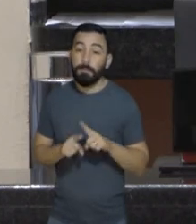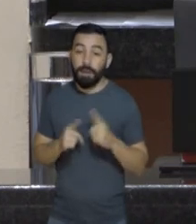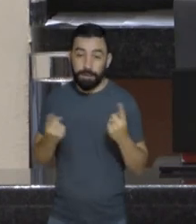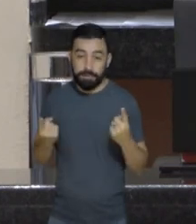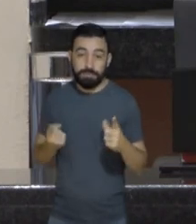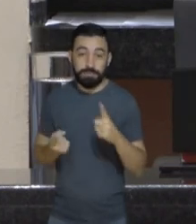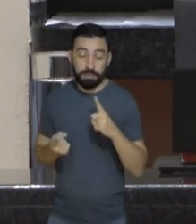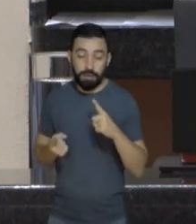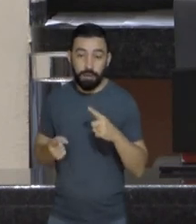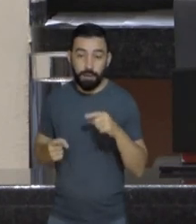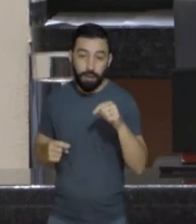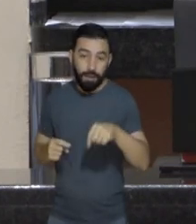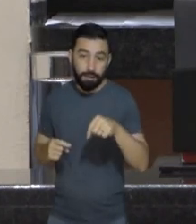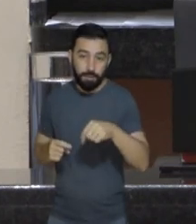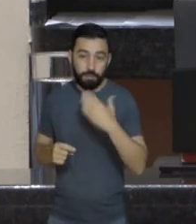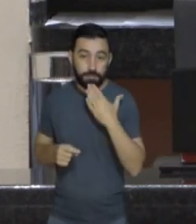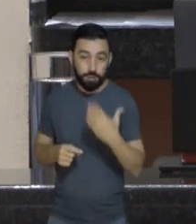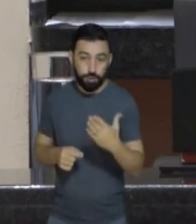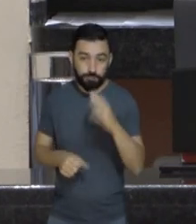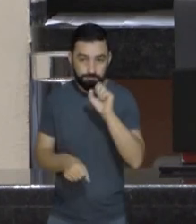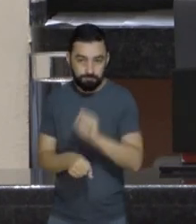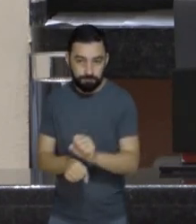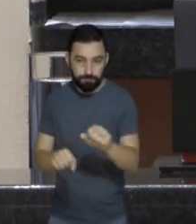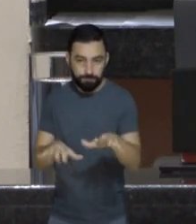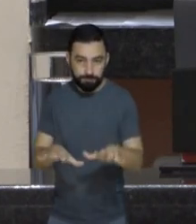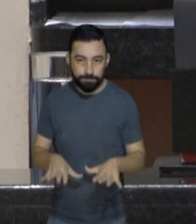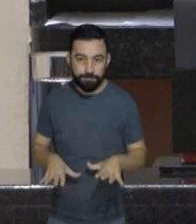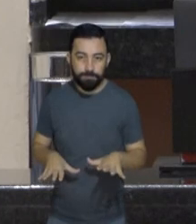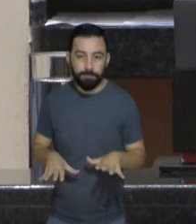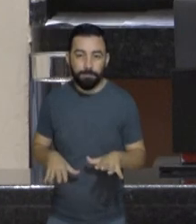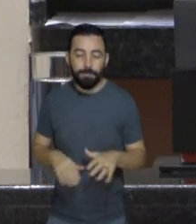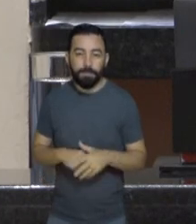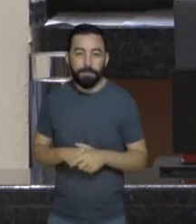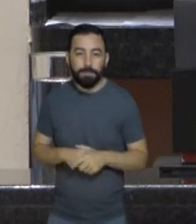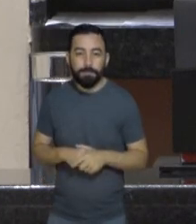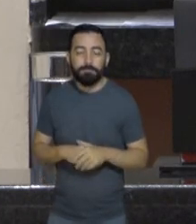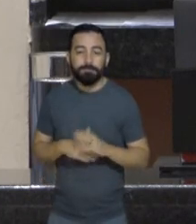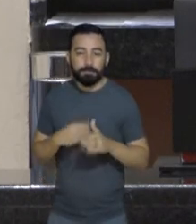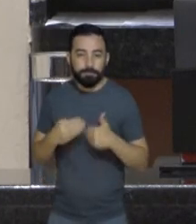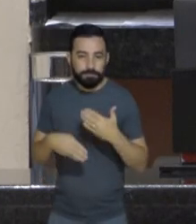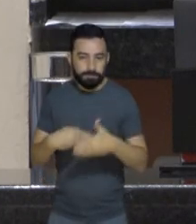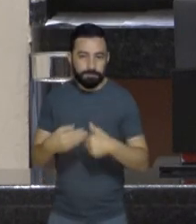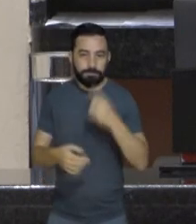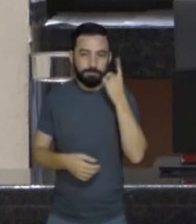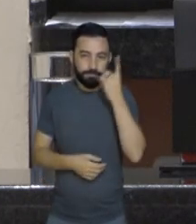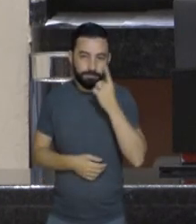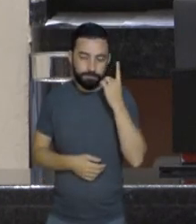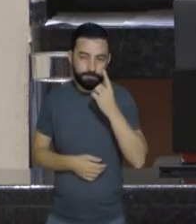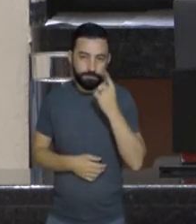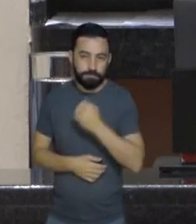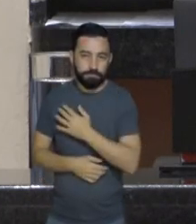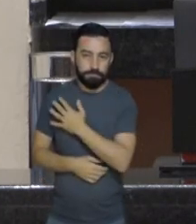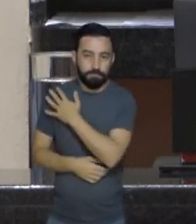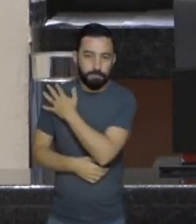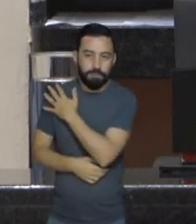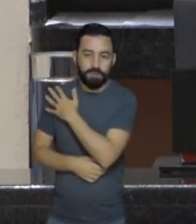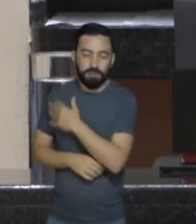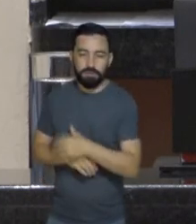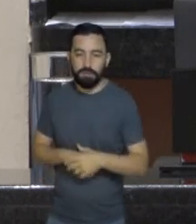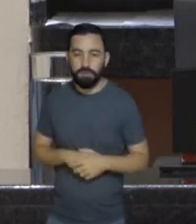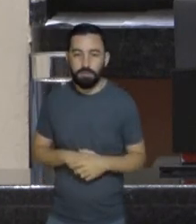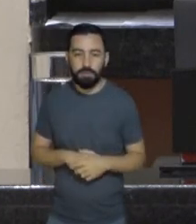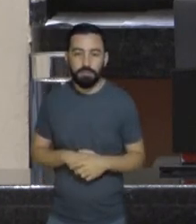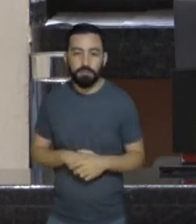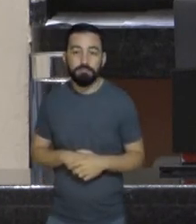a mesa um pedido de suspensão da sessão, encaminhado pelo deputado Napoleão Bernardes,